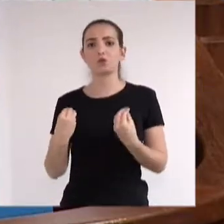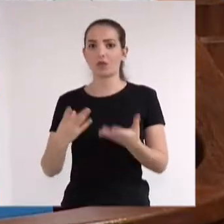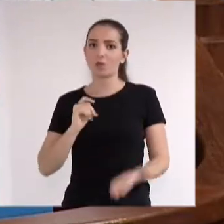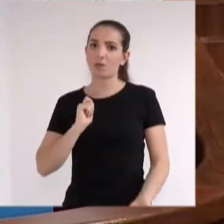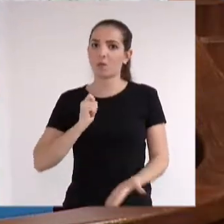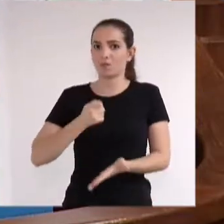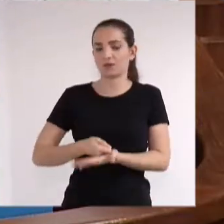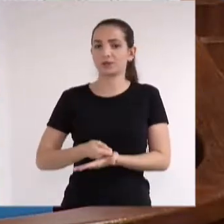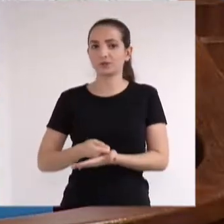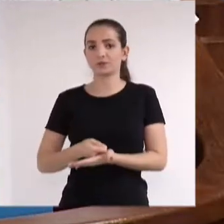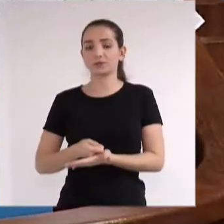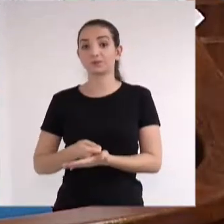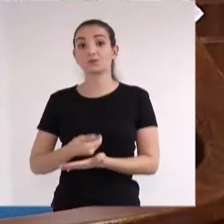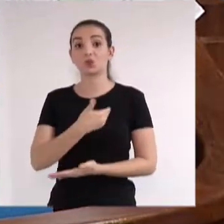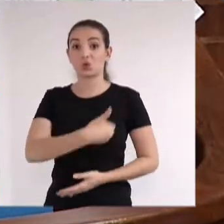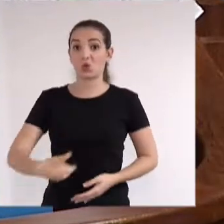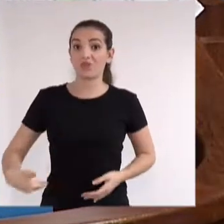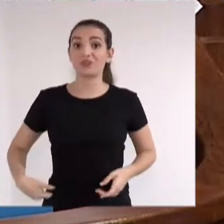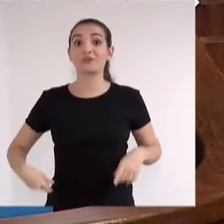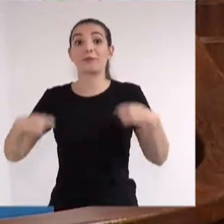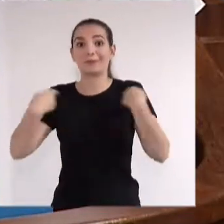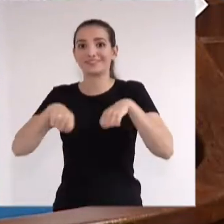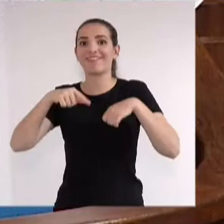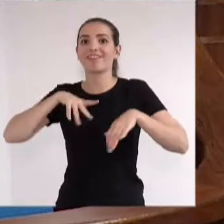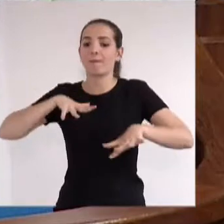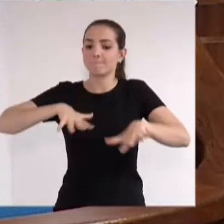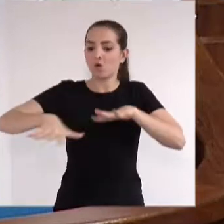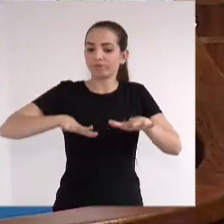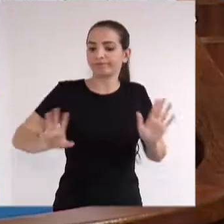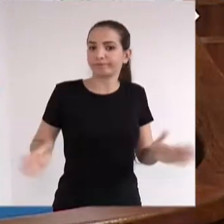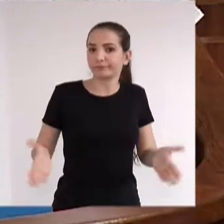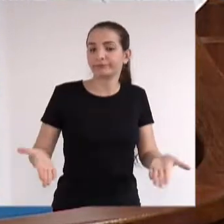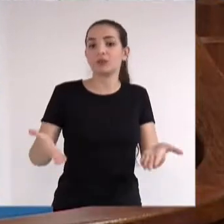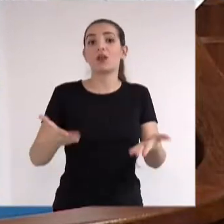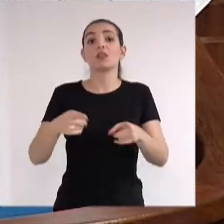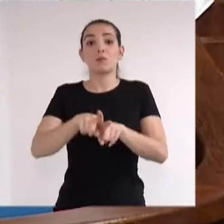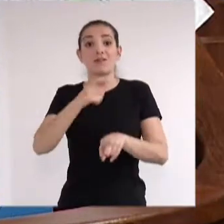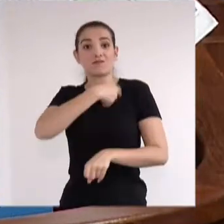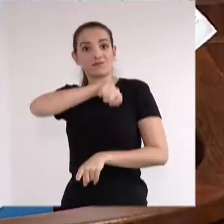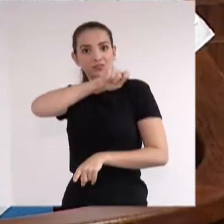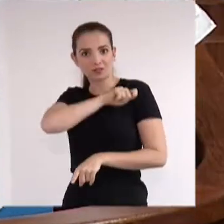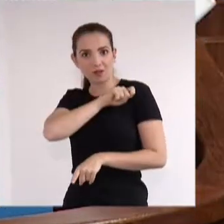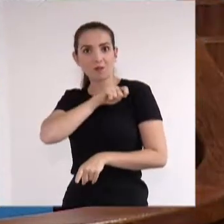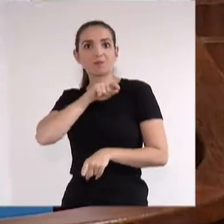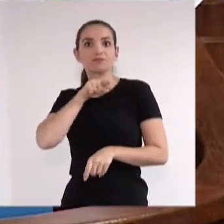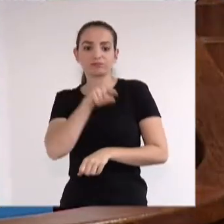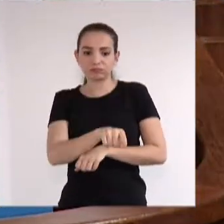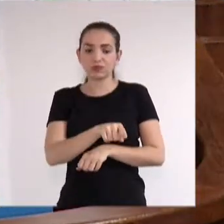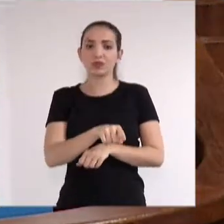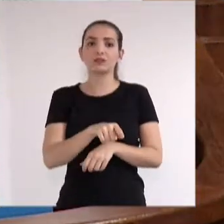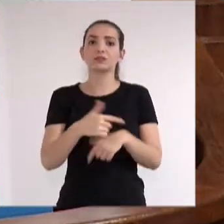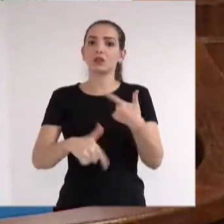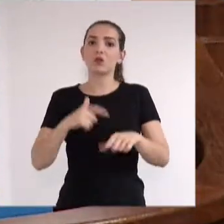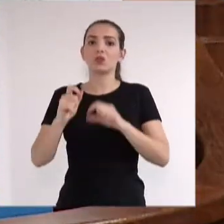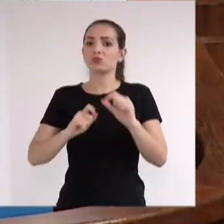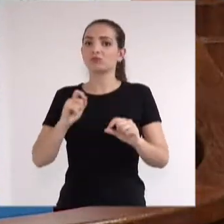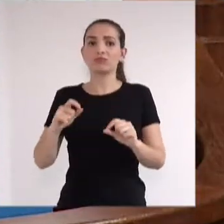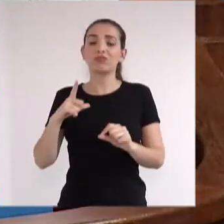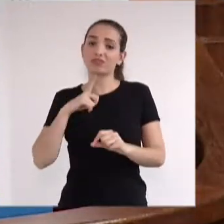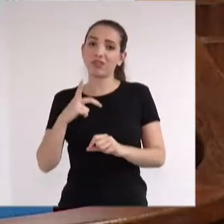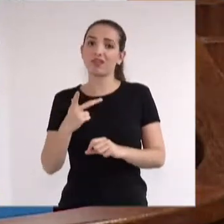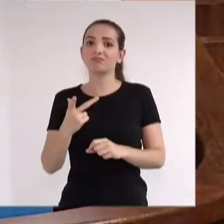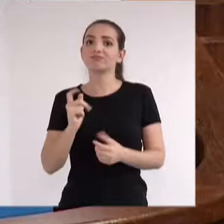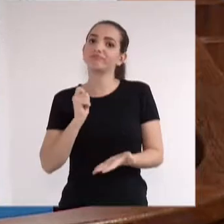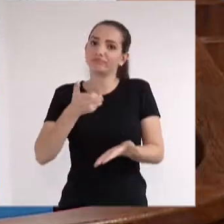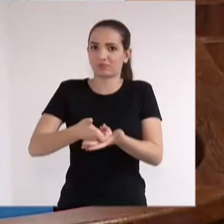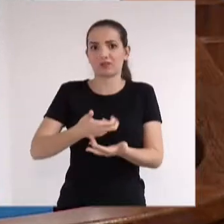obrigação que ele depende de mobilizar, não é, fiscalização para esse ato, também incide. Então, nós temos que mudar,